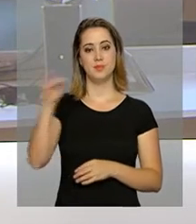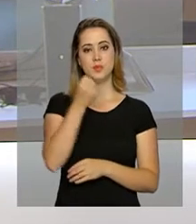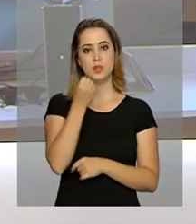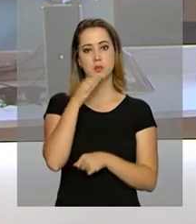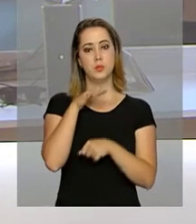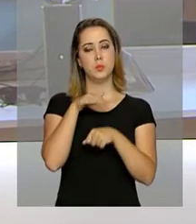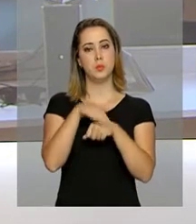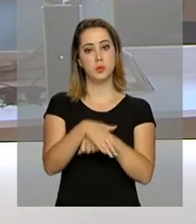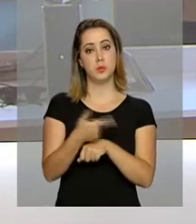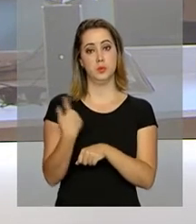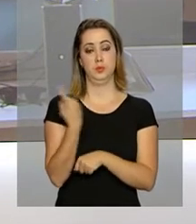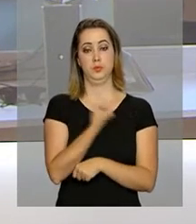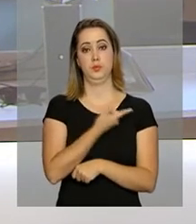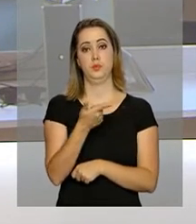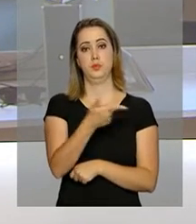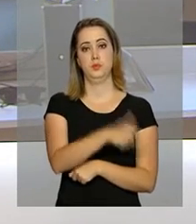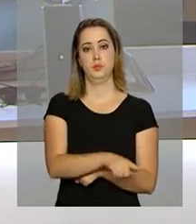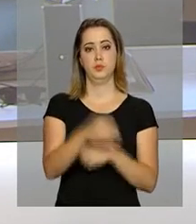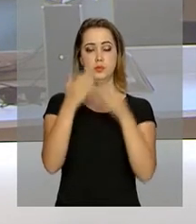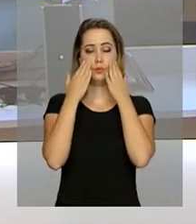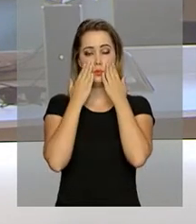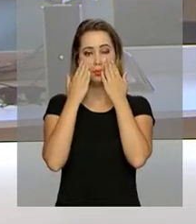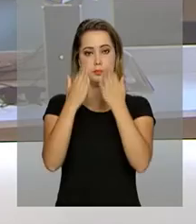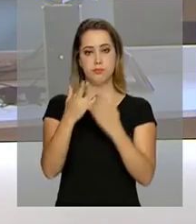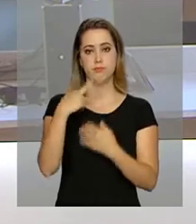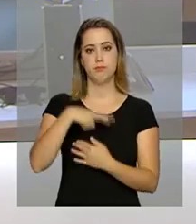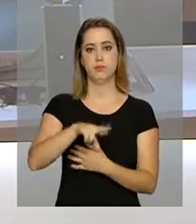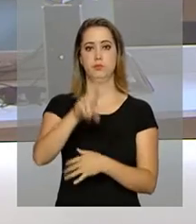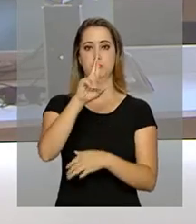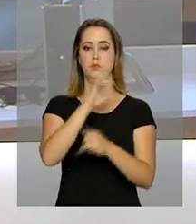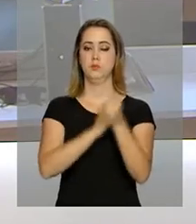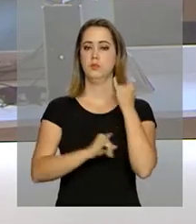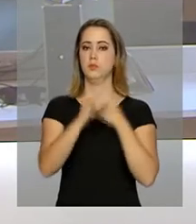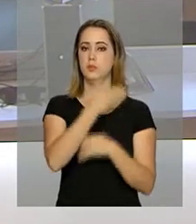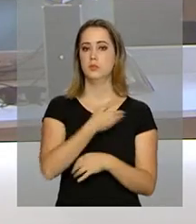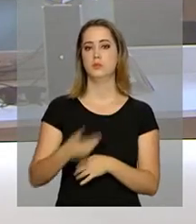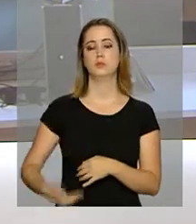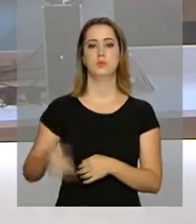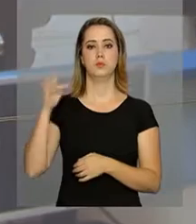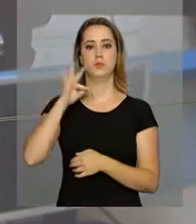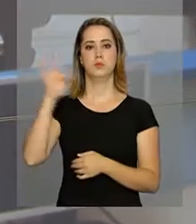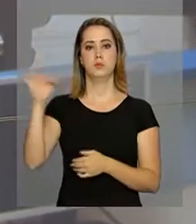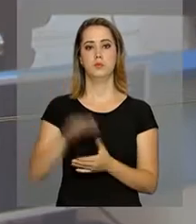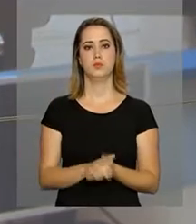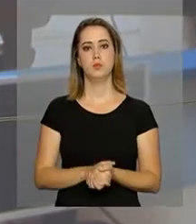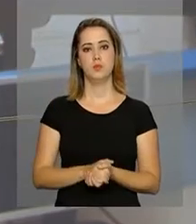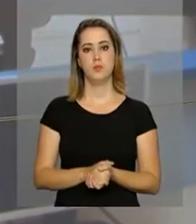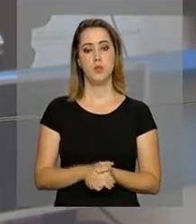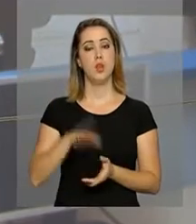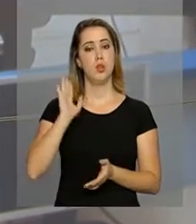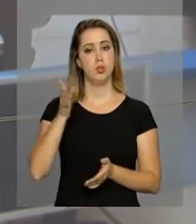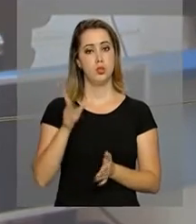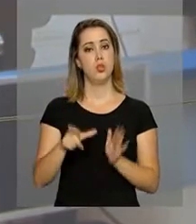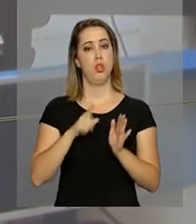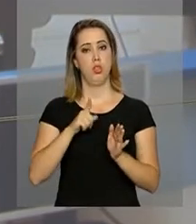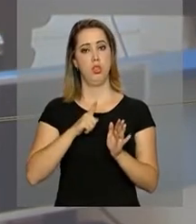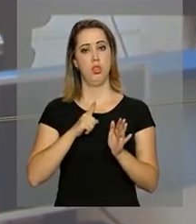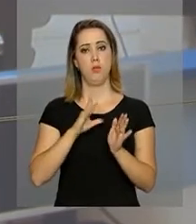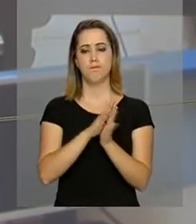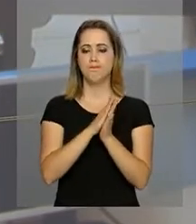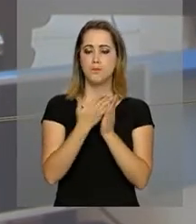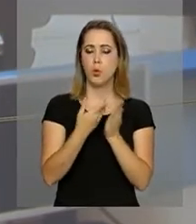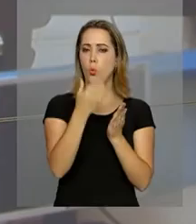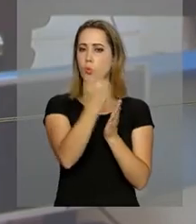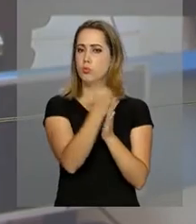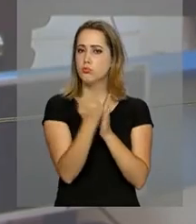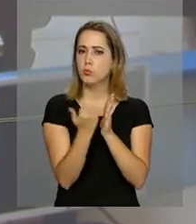Olá, boa noite. Estamos de volta com o repórter NBR e as notícias do governo federal. Saiu o cronograma para o imposto